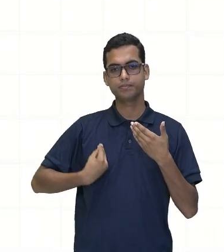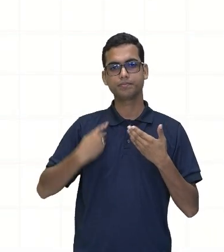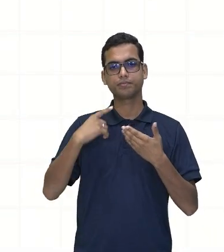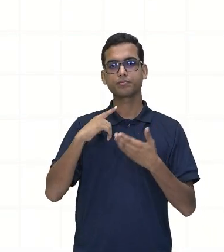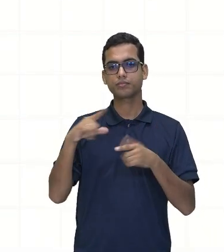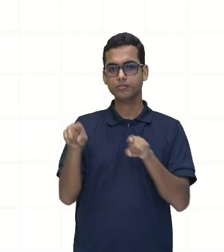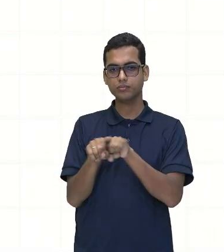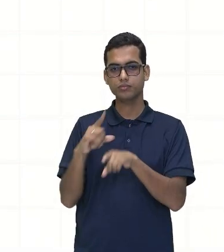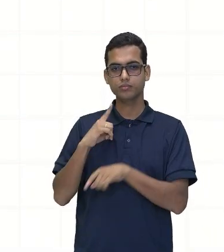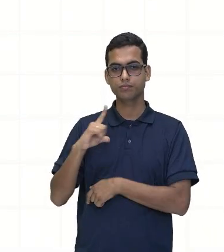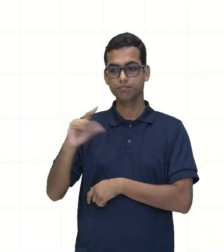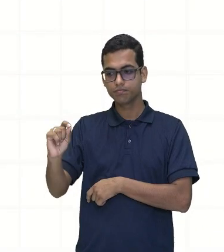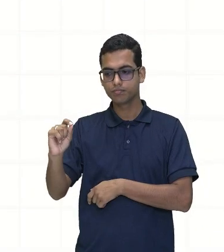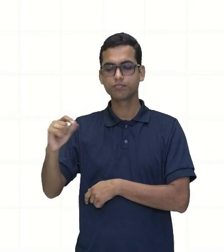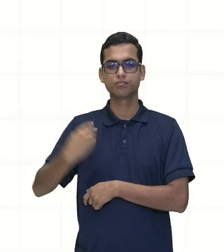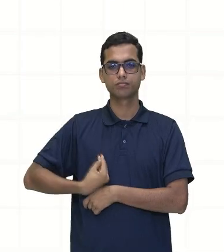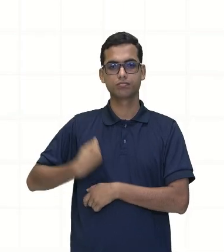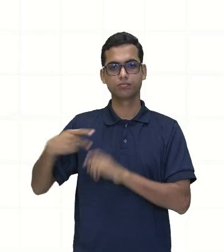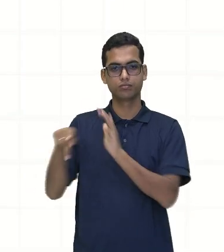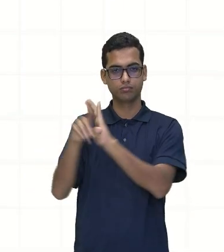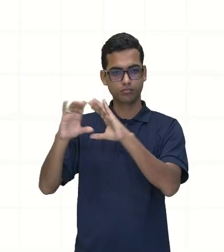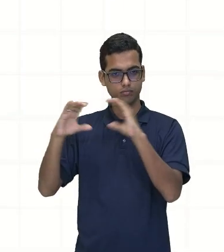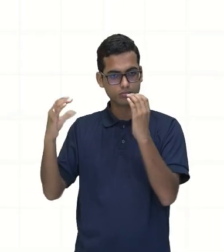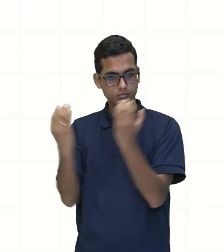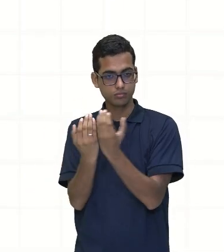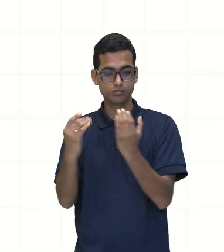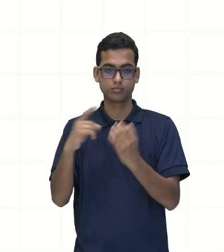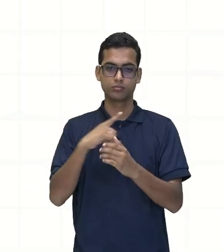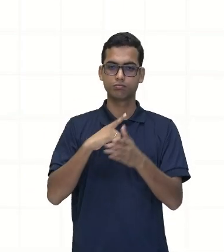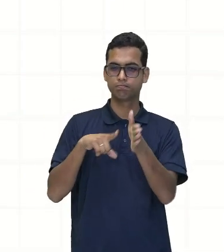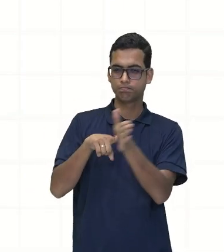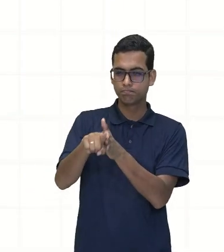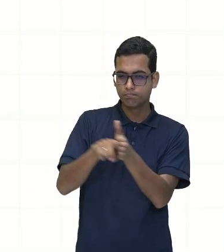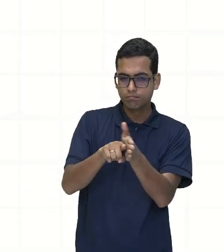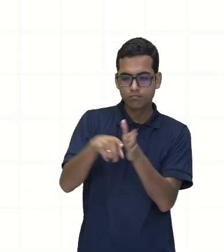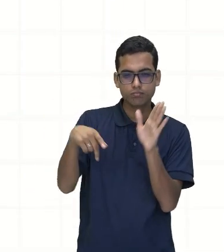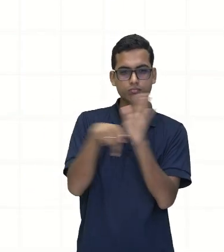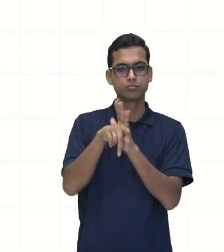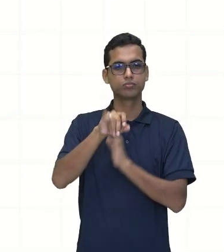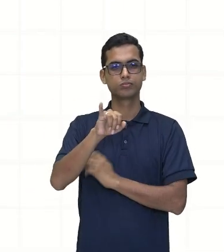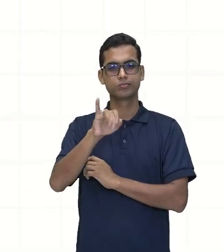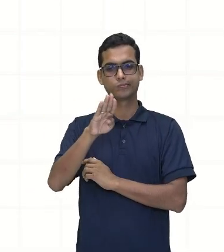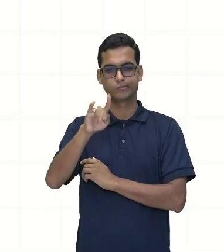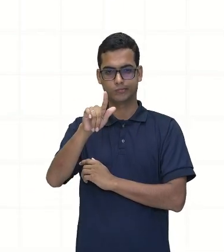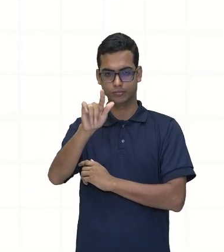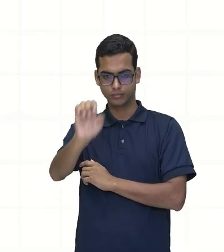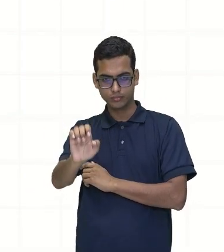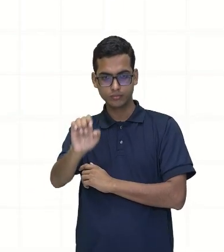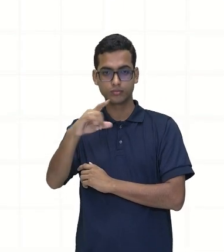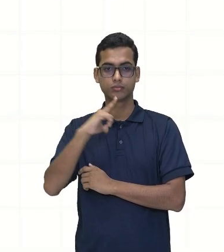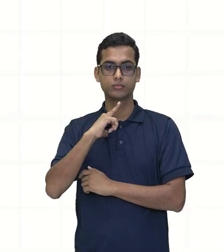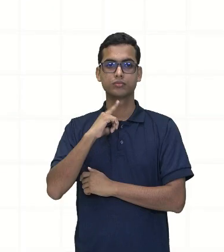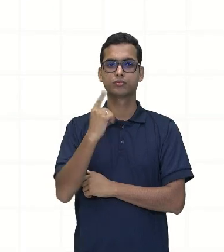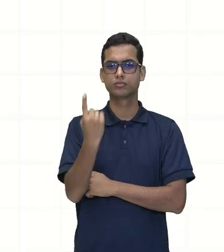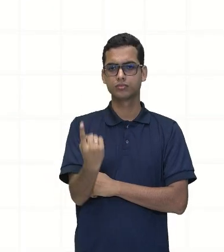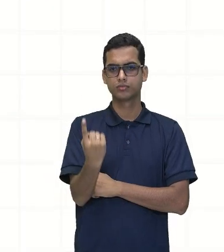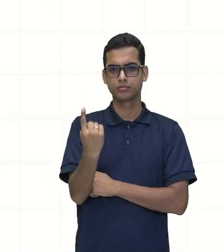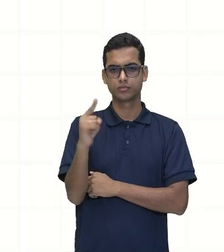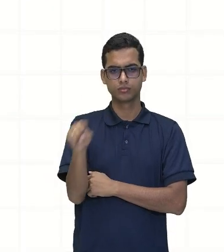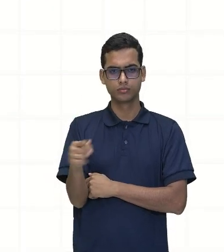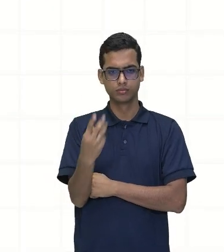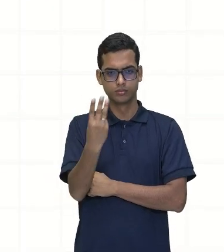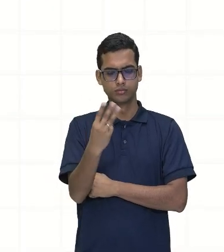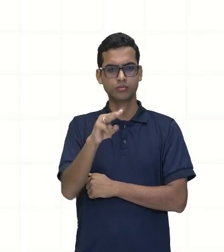temos aproximadamente, né, de acordo com o censo do IBGE, nós temos aqui 1,3 milhão